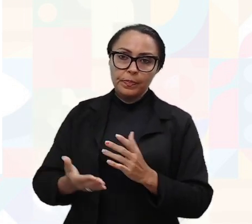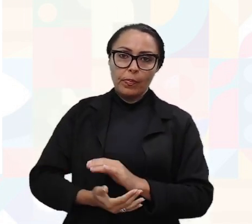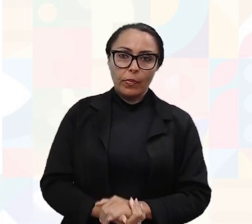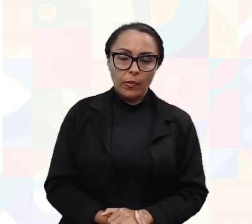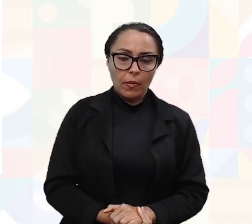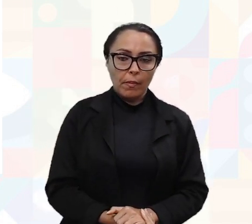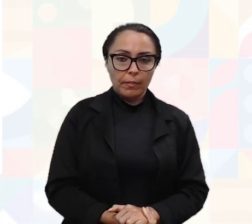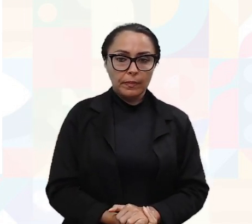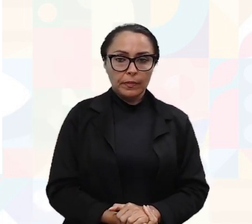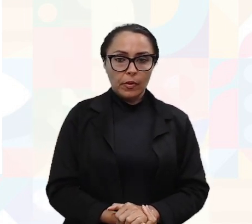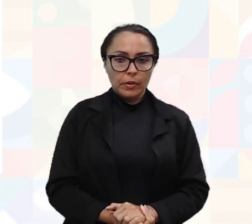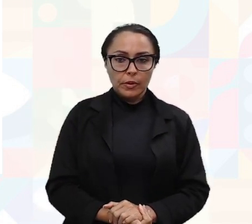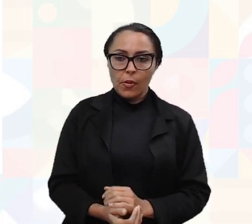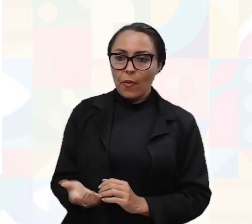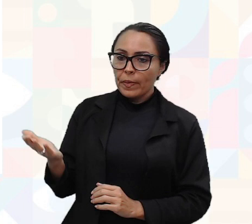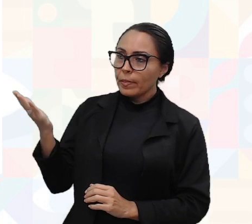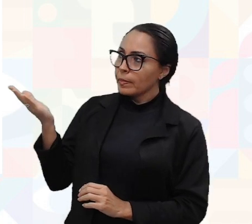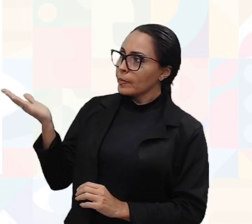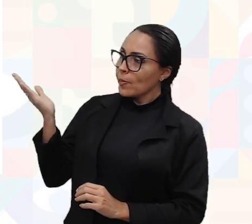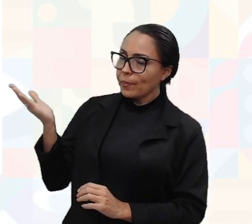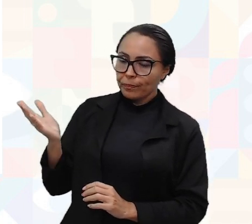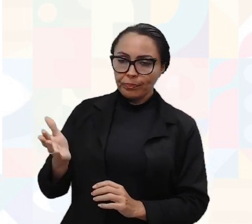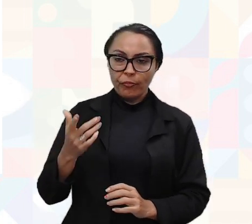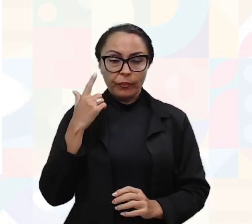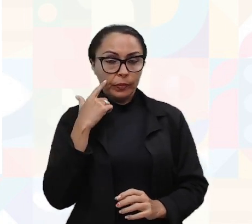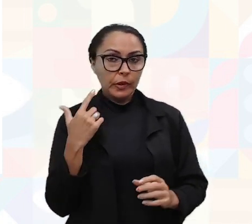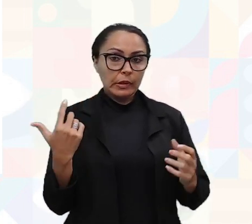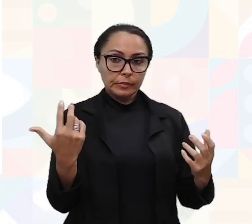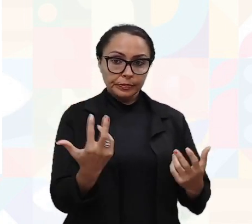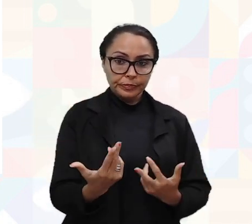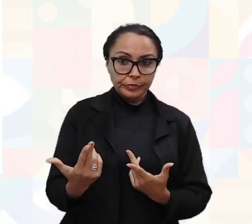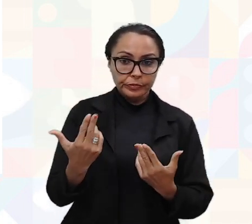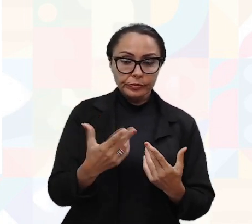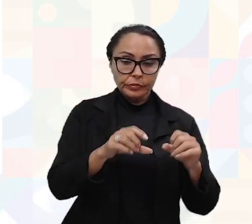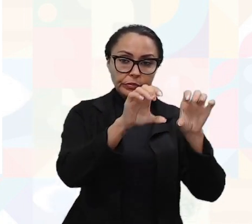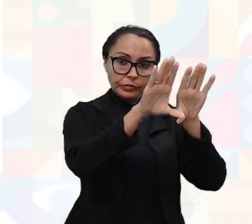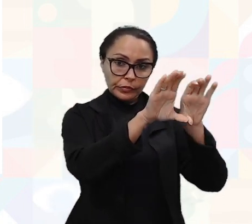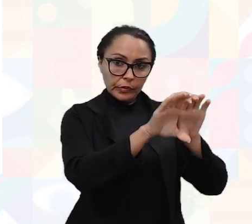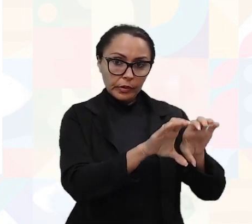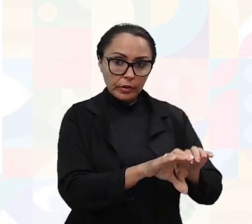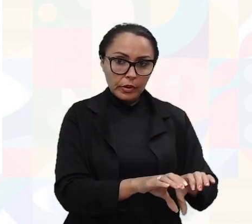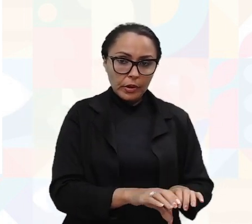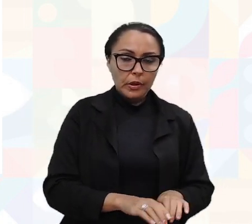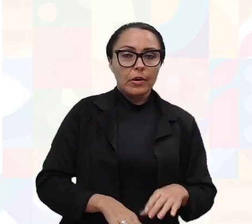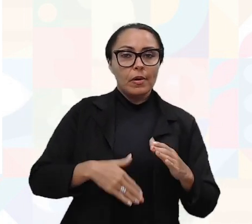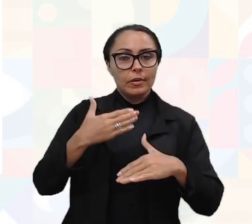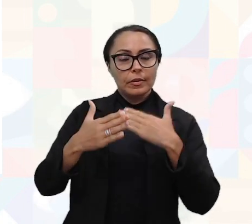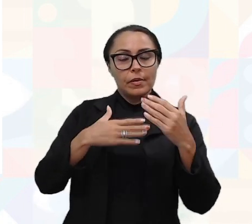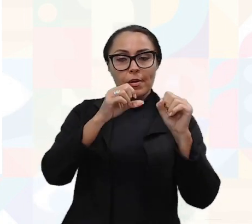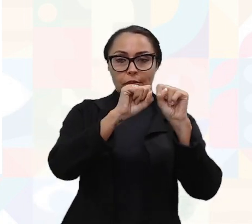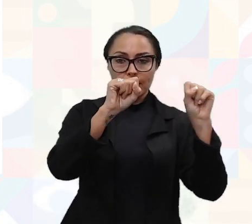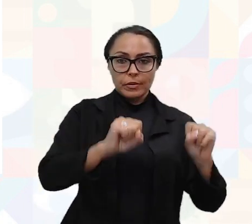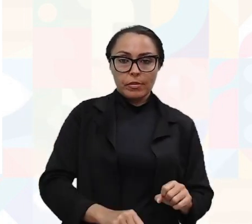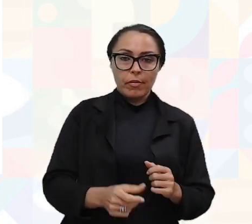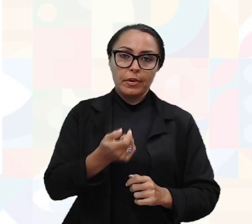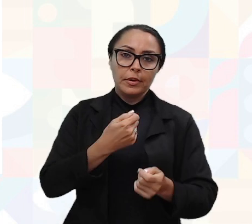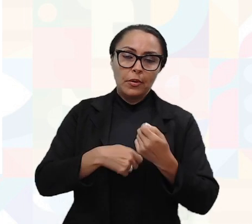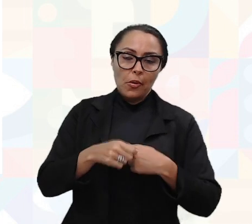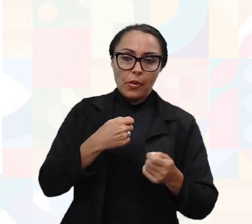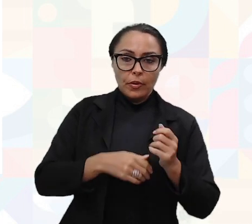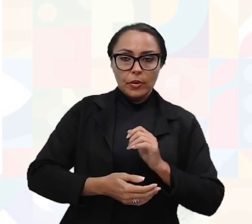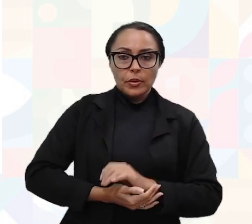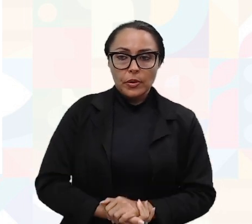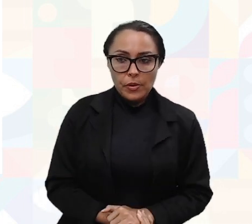clientes. Se assemelha muito a essa estrutura lógica de construção do sistema de administração da produção com